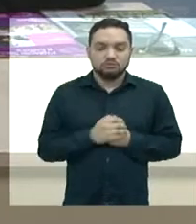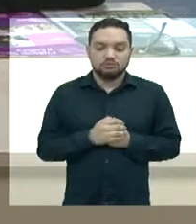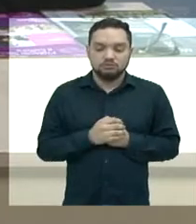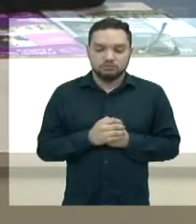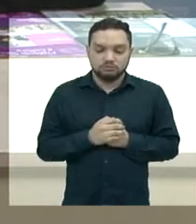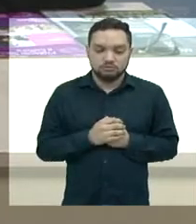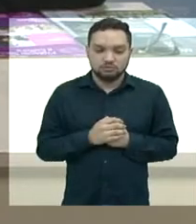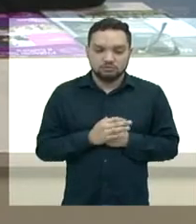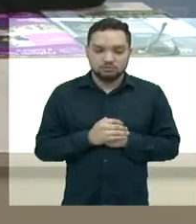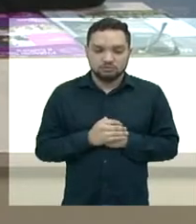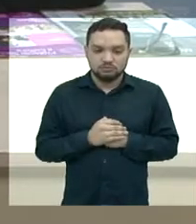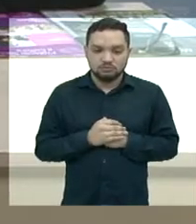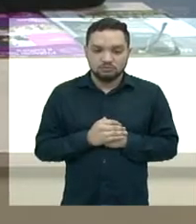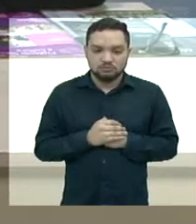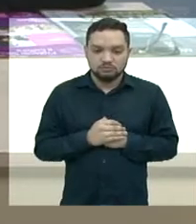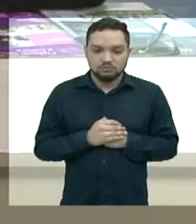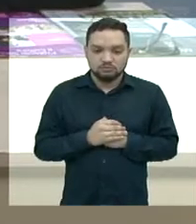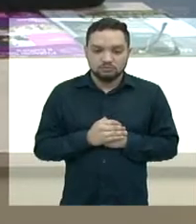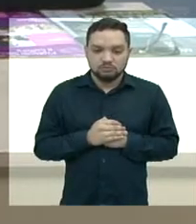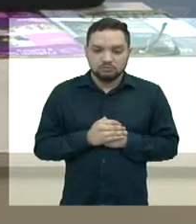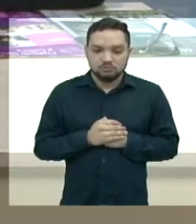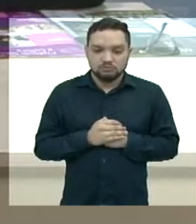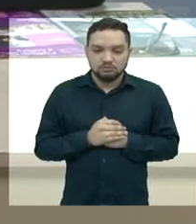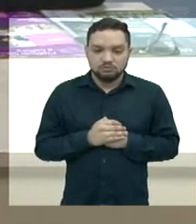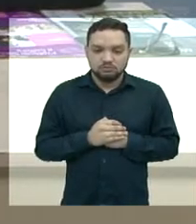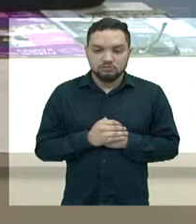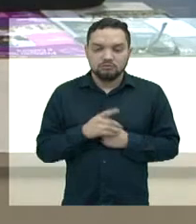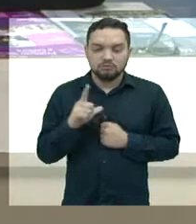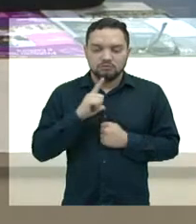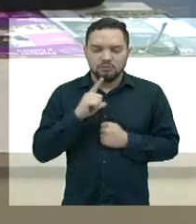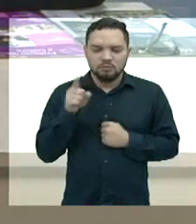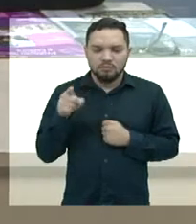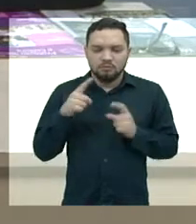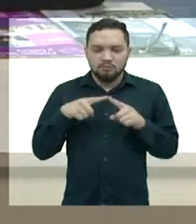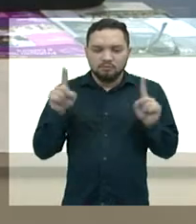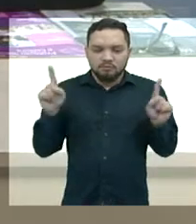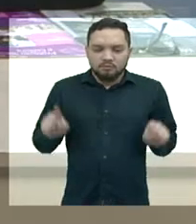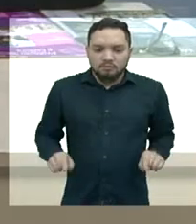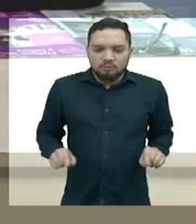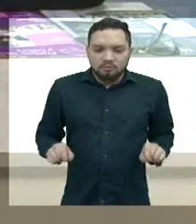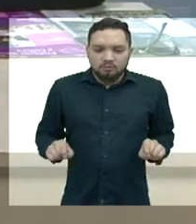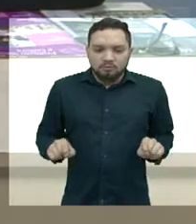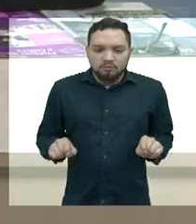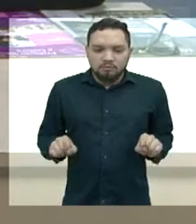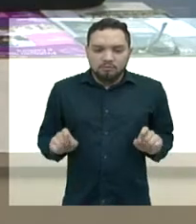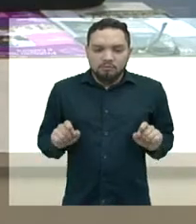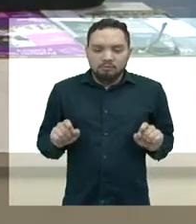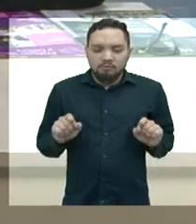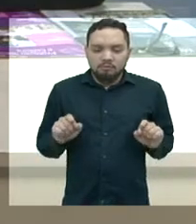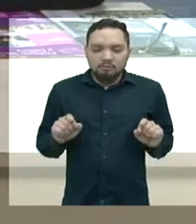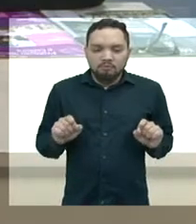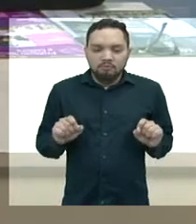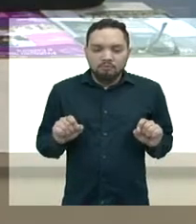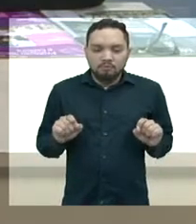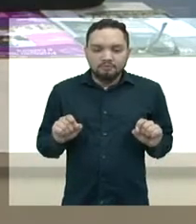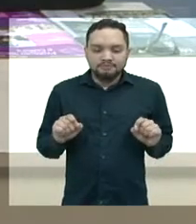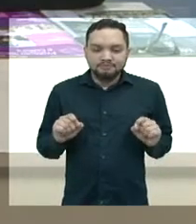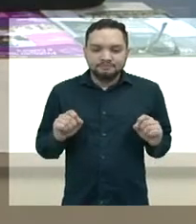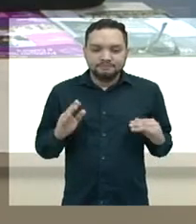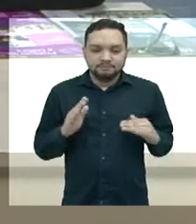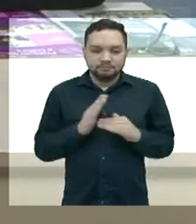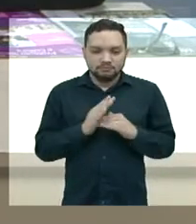O senhor tem, inclusive, uma proposta que limita o tempo